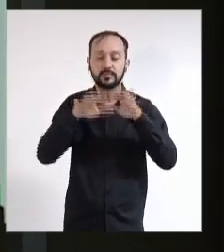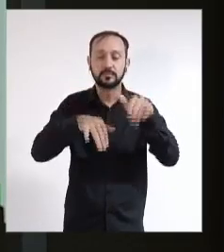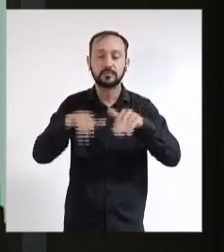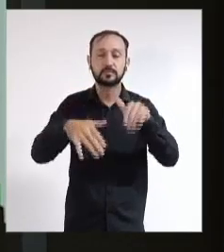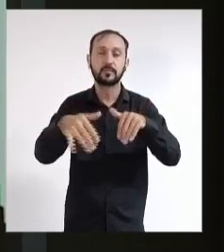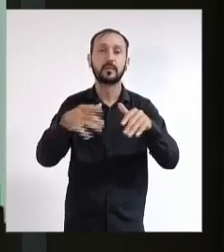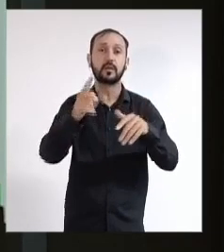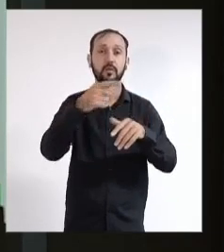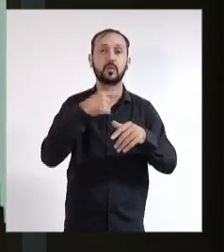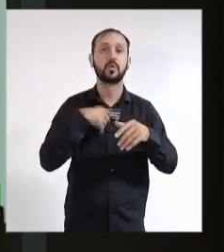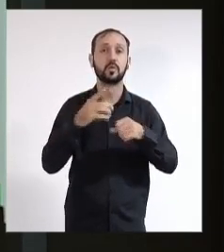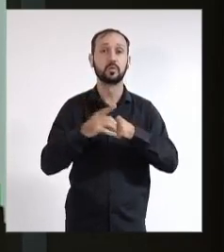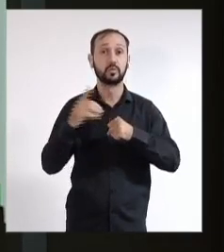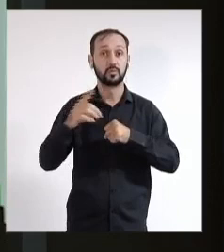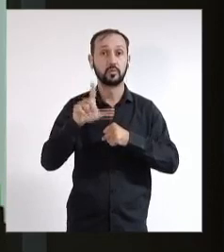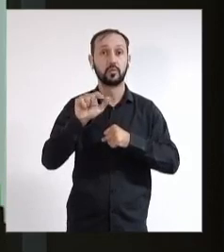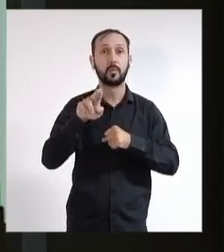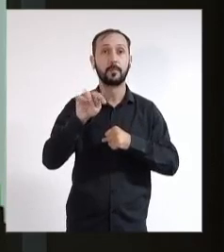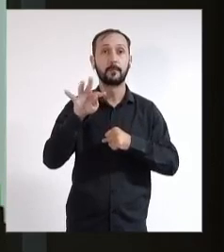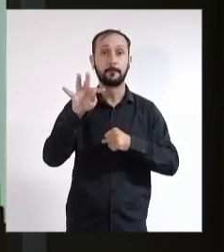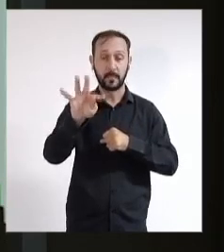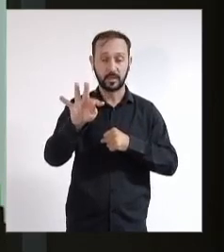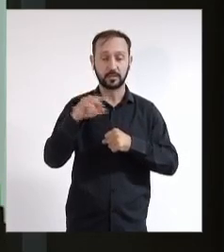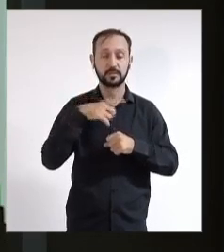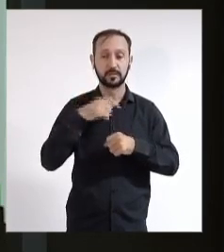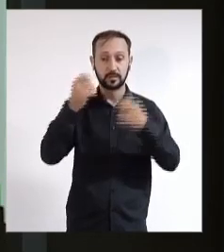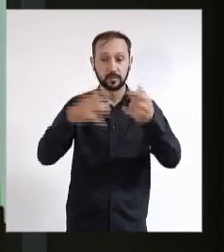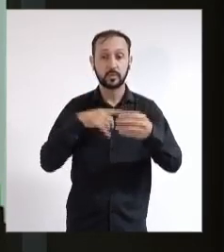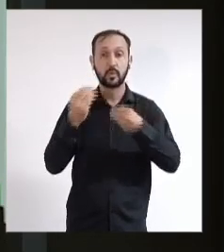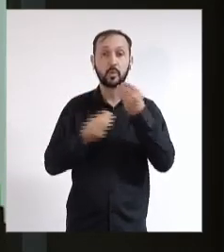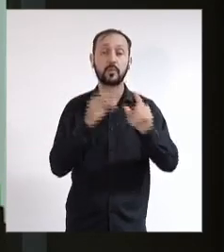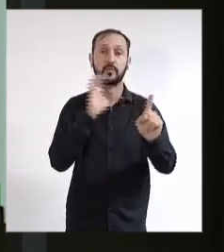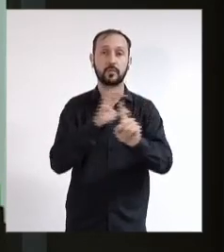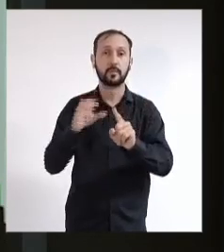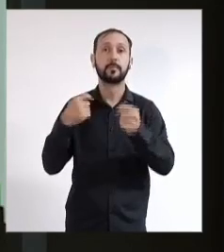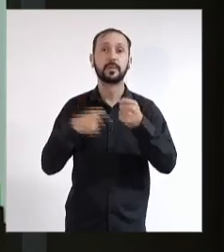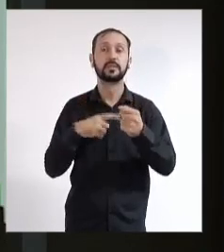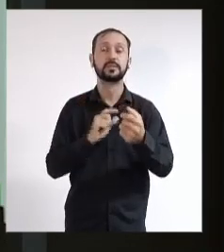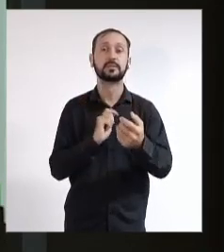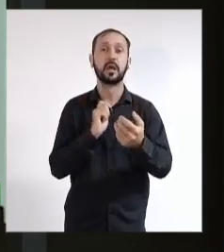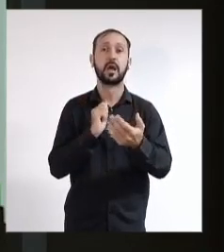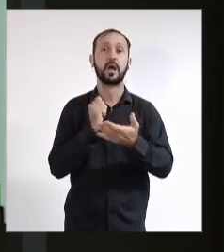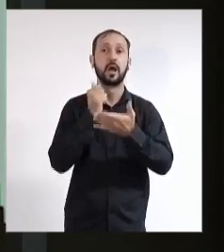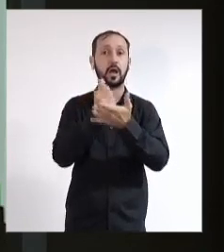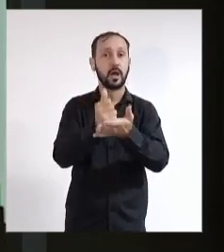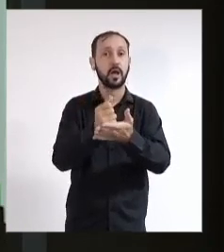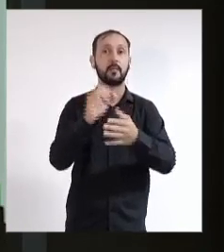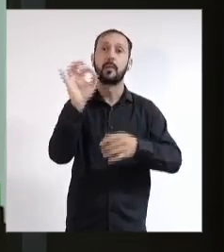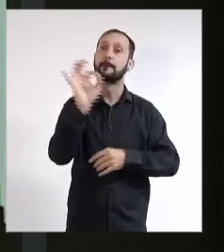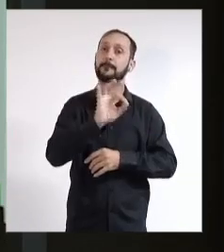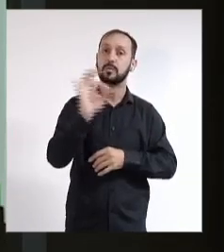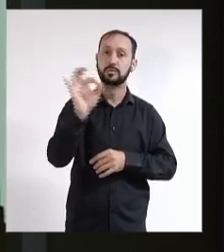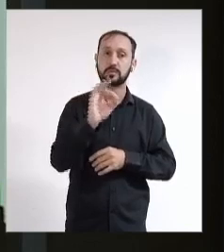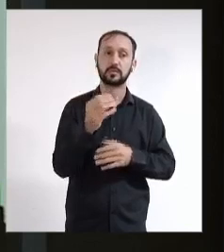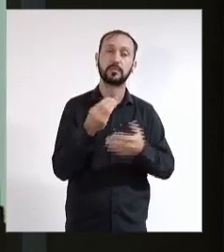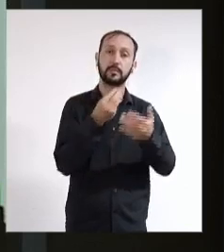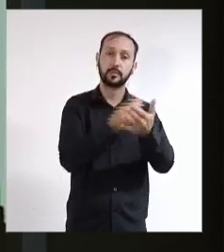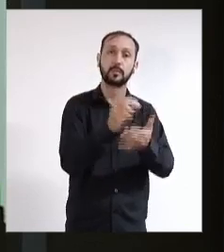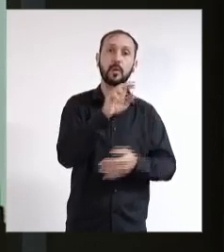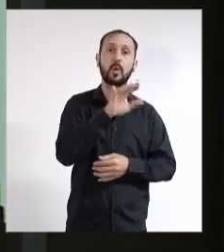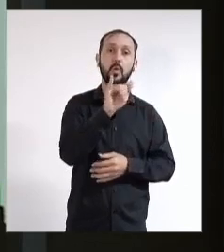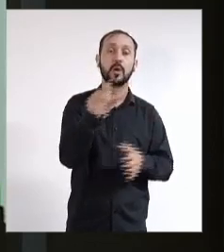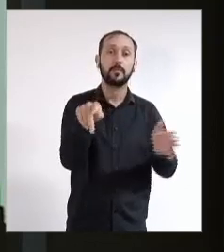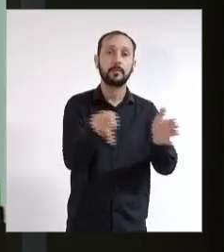luciano bébé lembrou todo o empreendimento que causar significativo impacto ambiental precisa contribuir com uma porcentagem para uma unidade de conservação